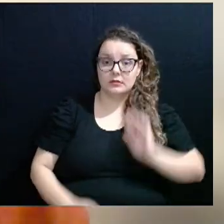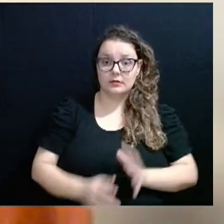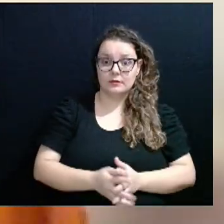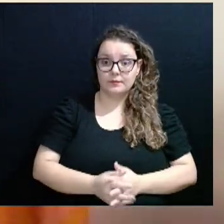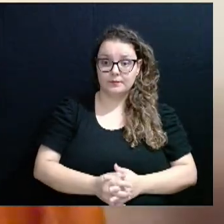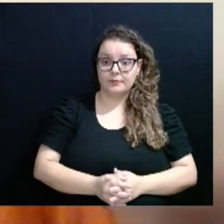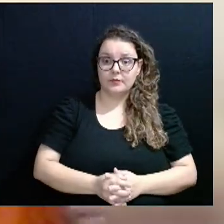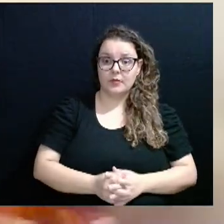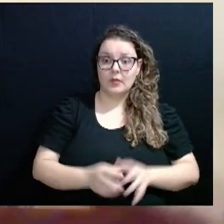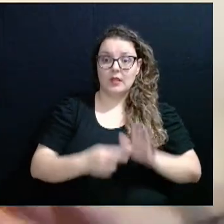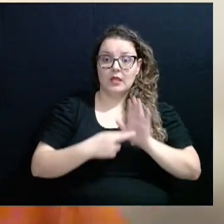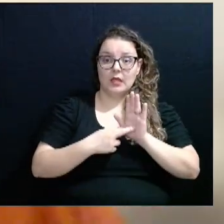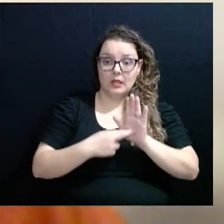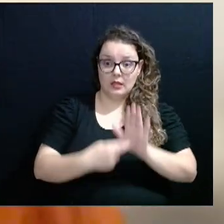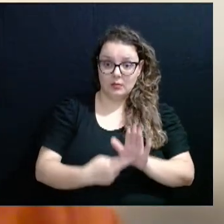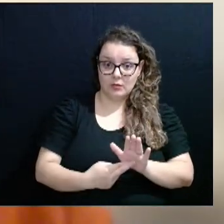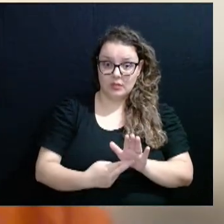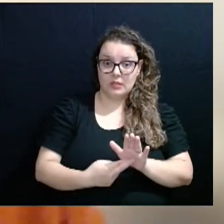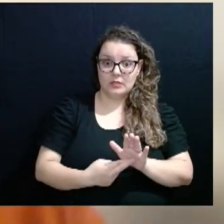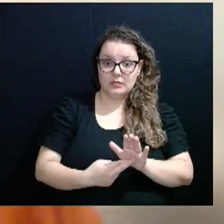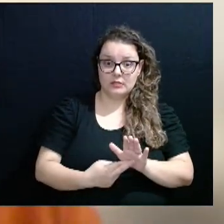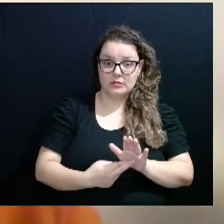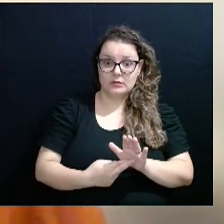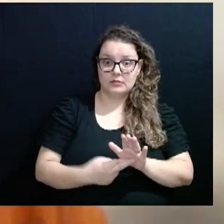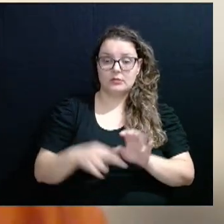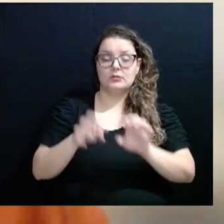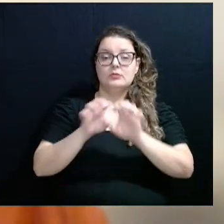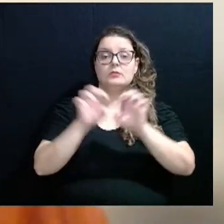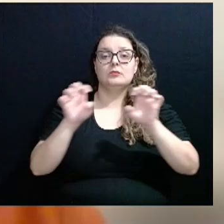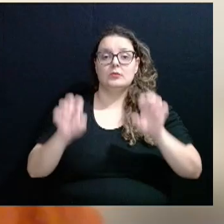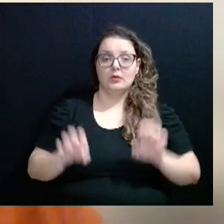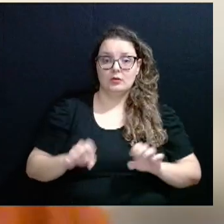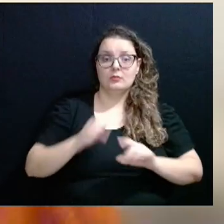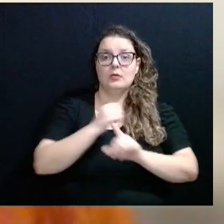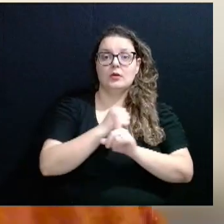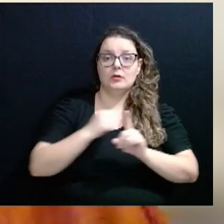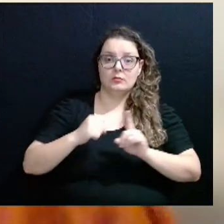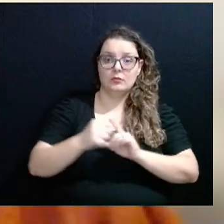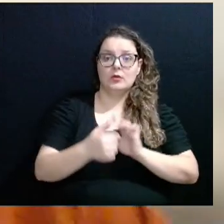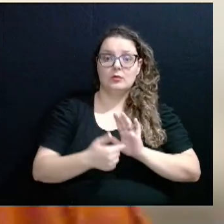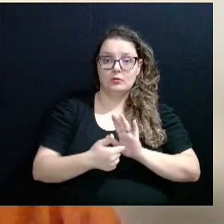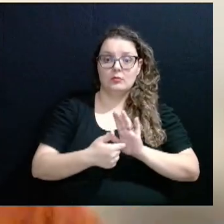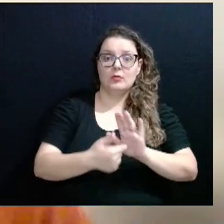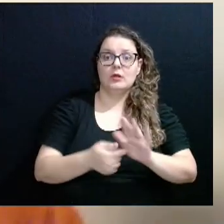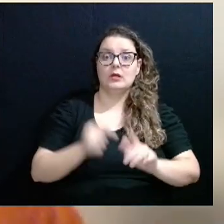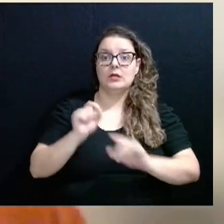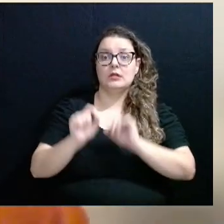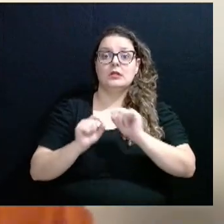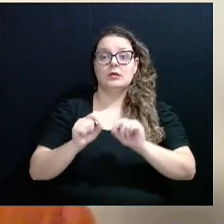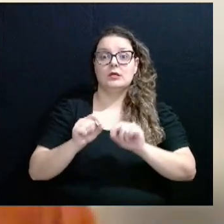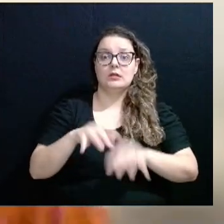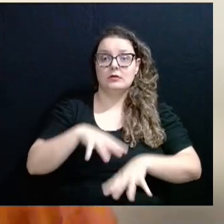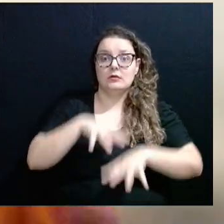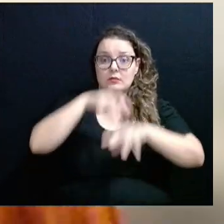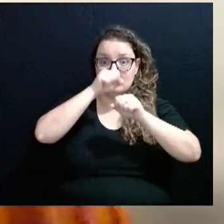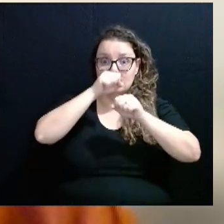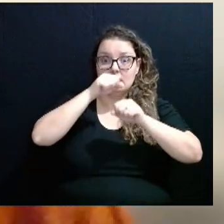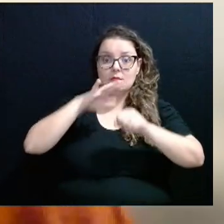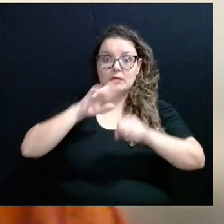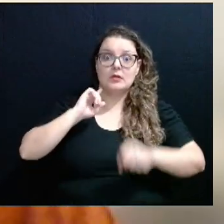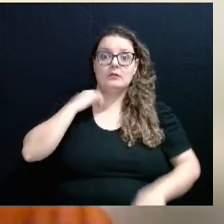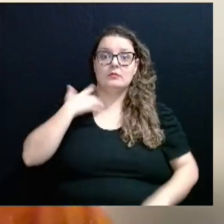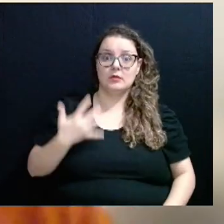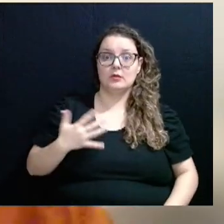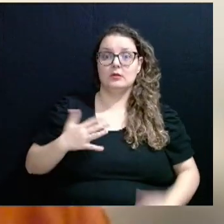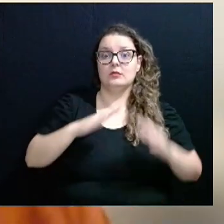representa uma estrutura social que mostra quem é que vai respirar o ar mais poluído, morar nos locais